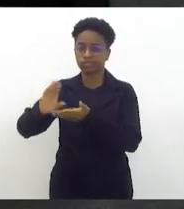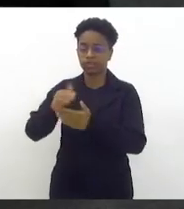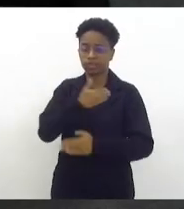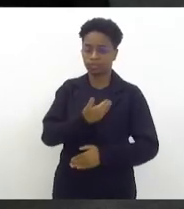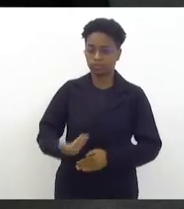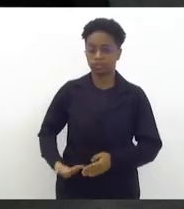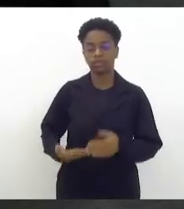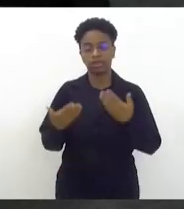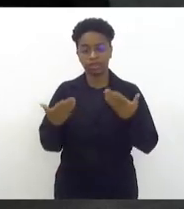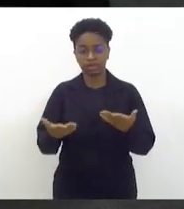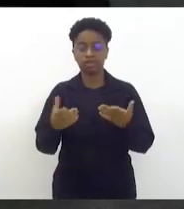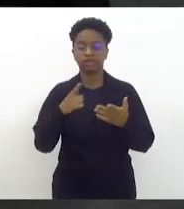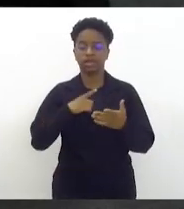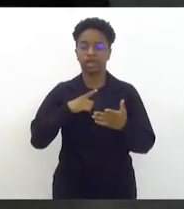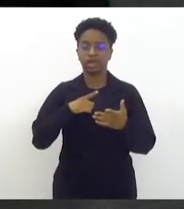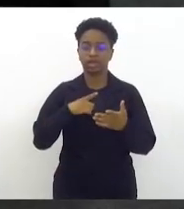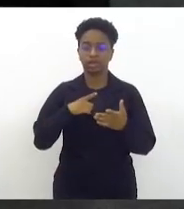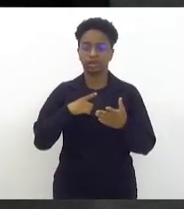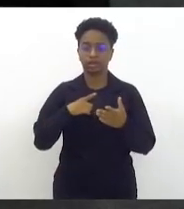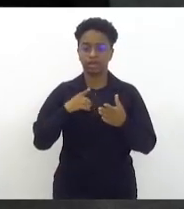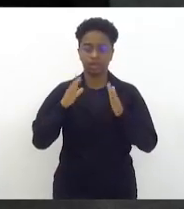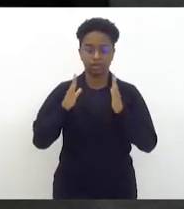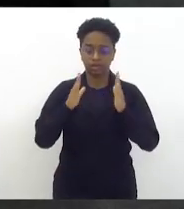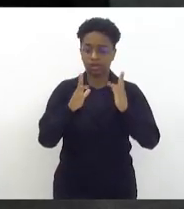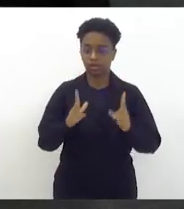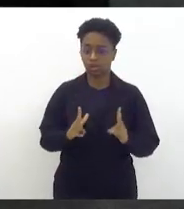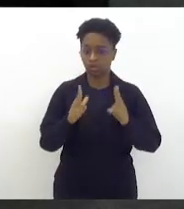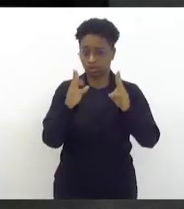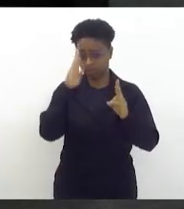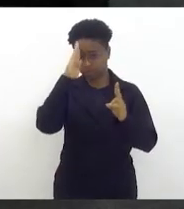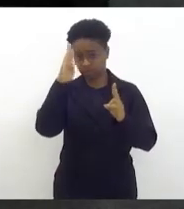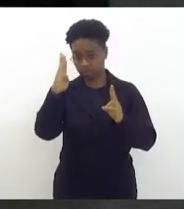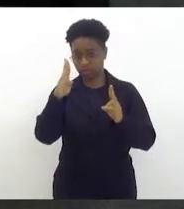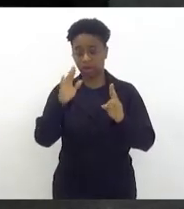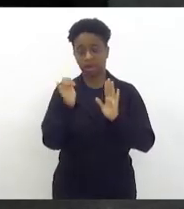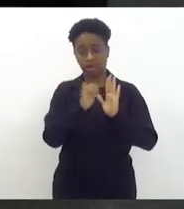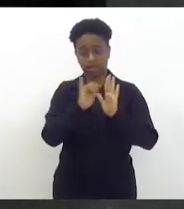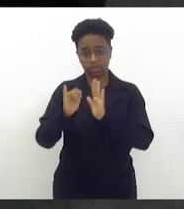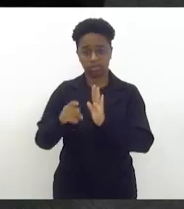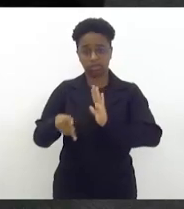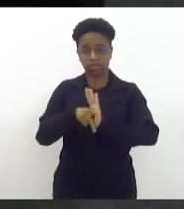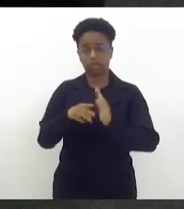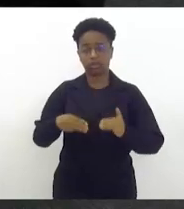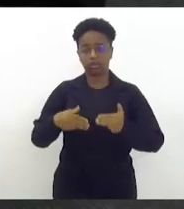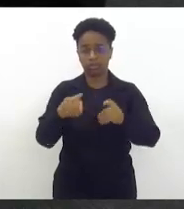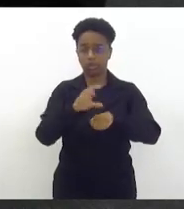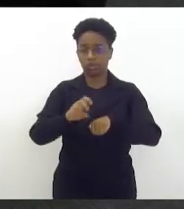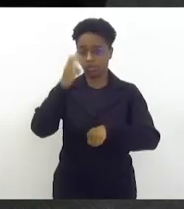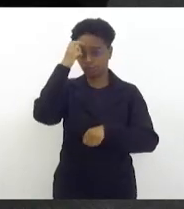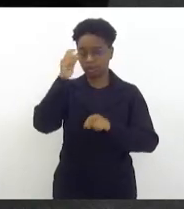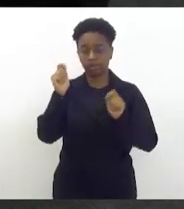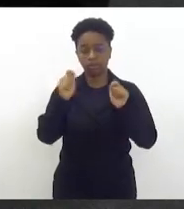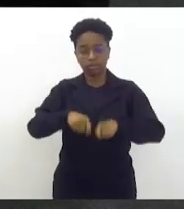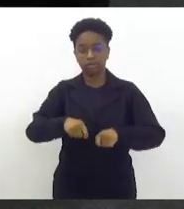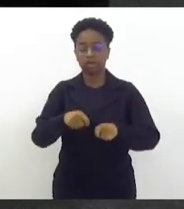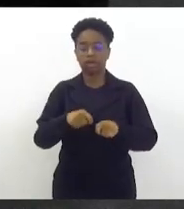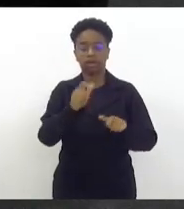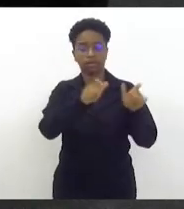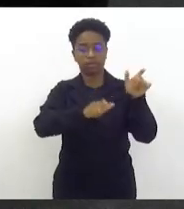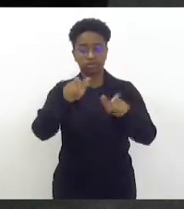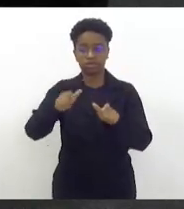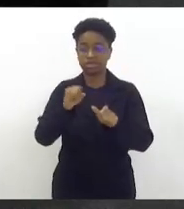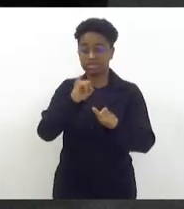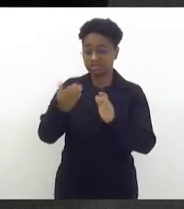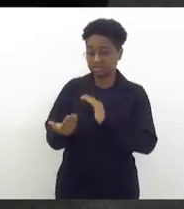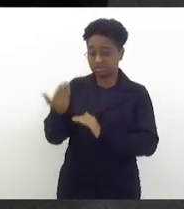um recorte fundamental nos editais lançados pelo Ministério da Cultura, que é possibilitar aqueles e aquelas que